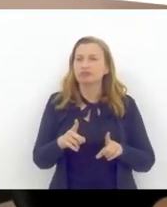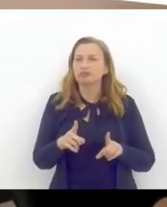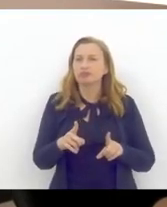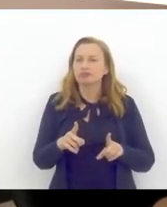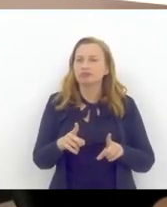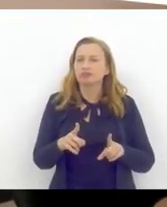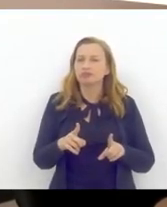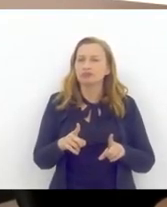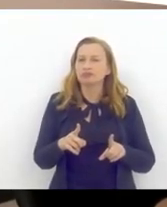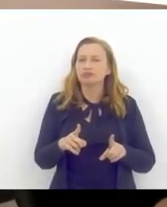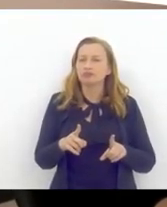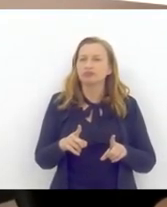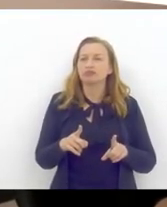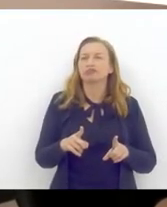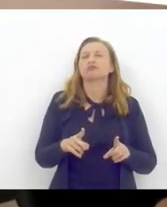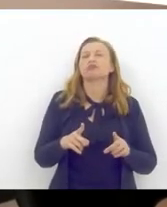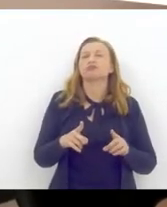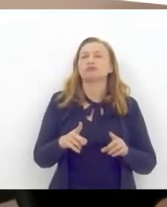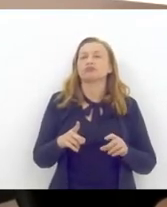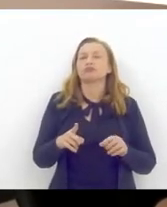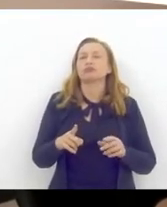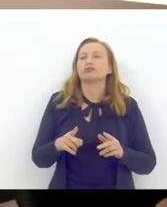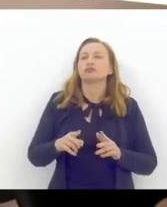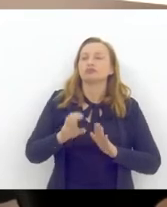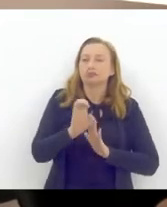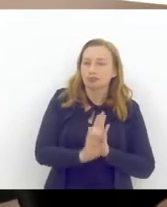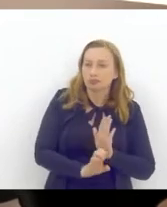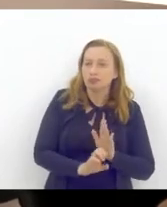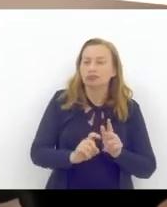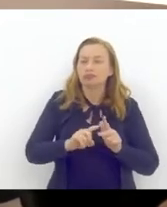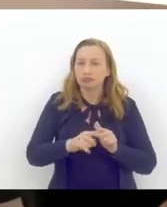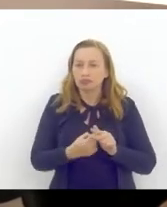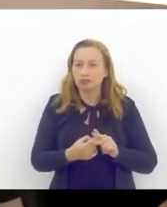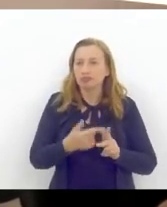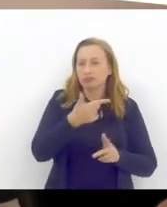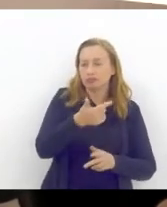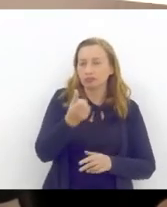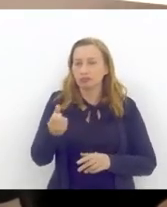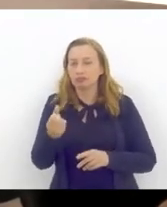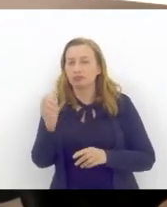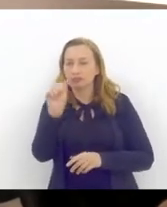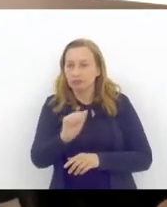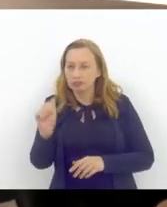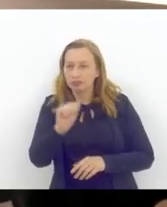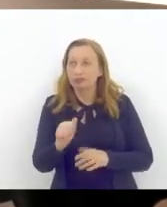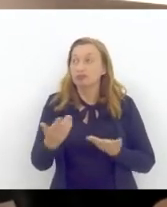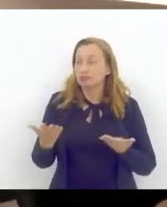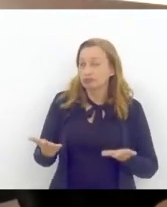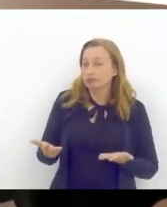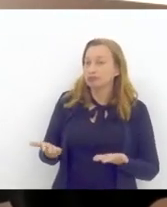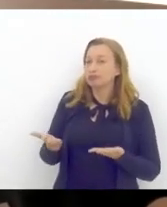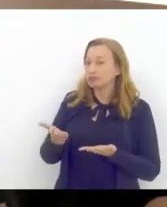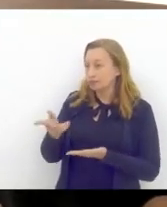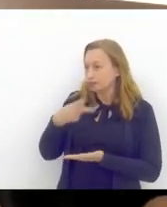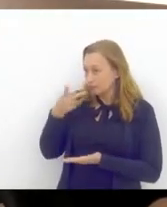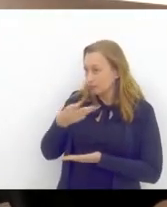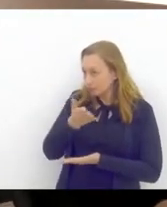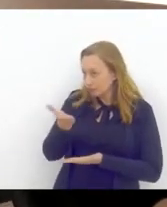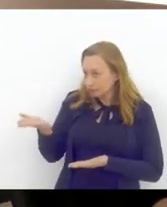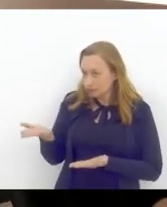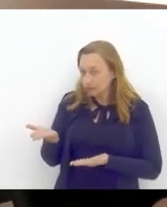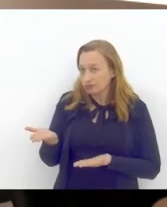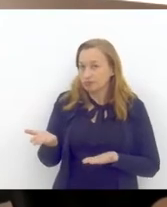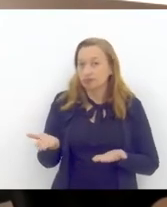que a Emenda Constitucional 108 tinha que ser regulamentada, que era no dia 26 de agosto, o que colocou Vossas Excelências, como eu já disse aqui, numa